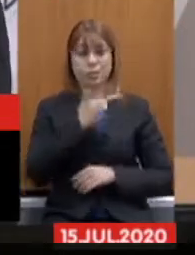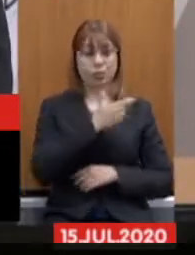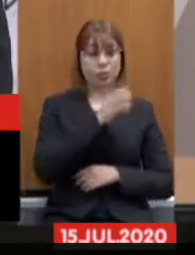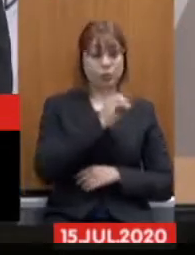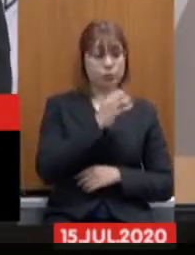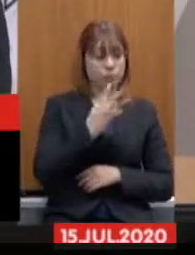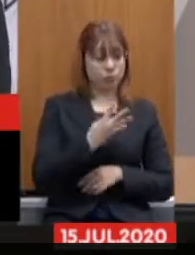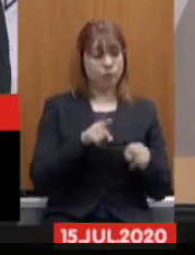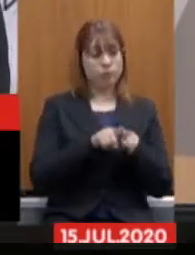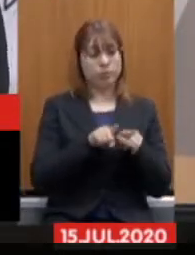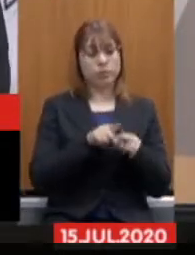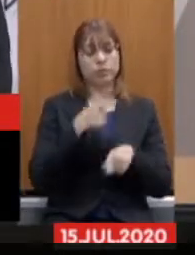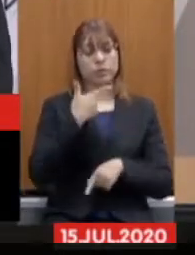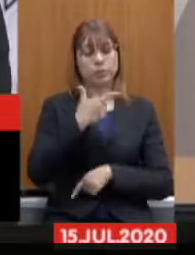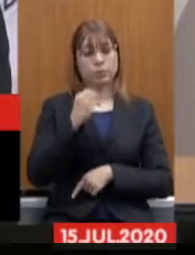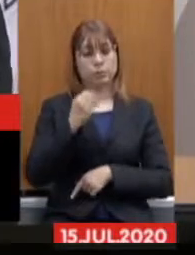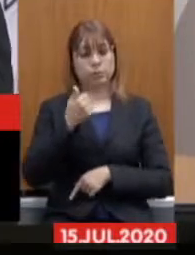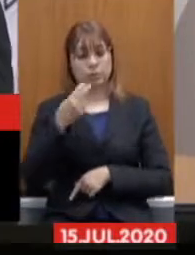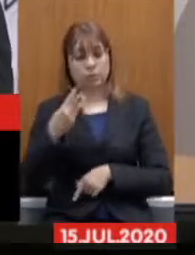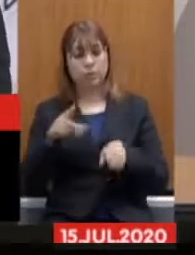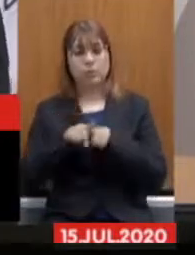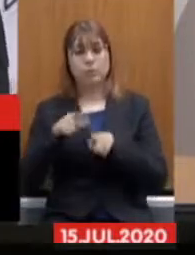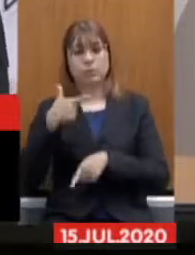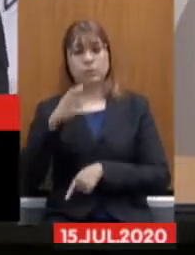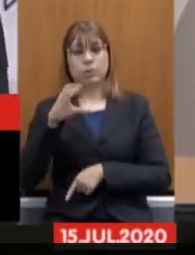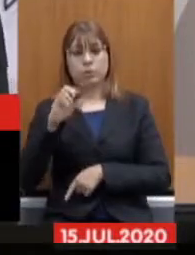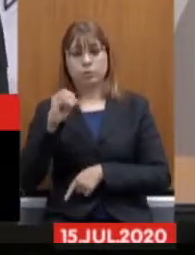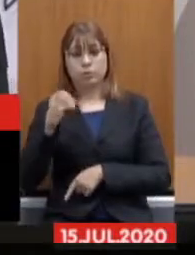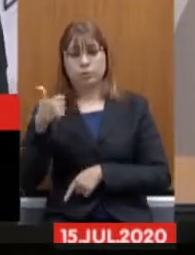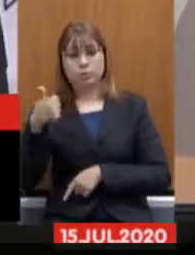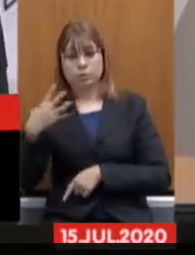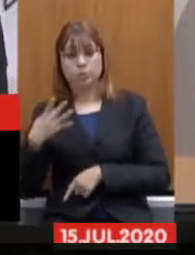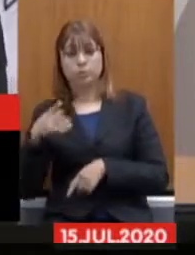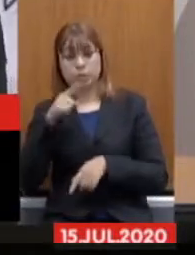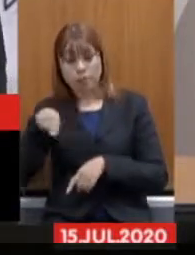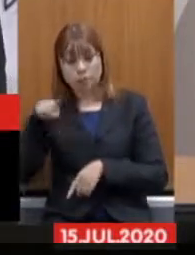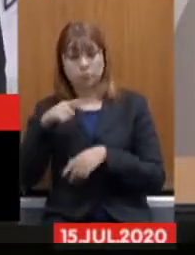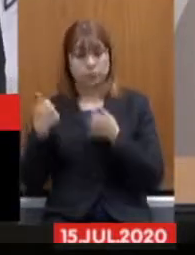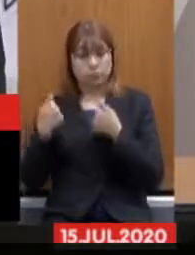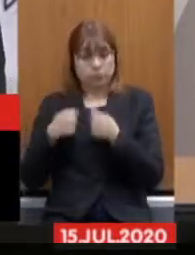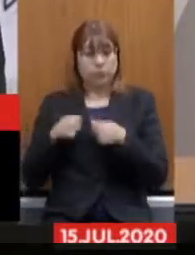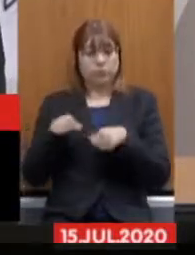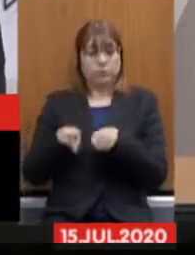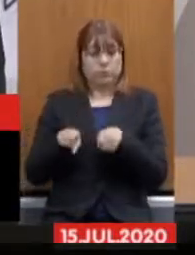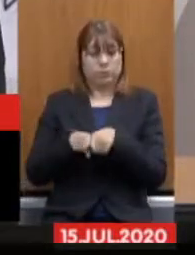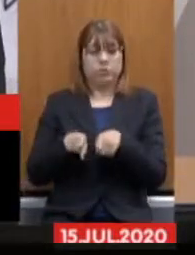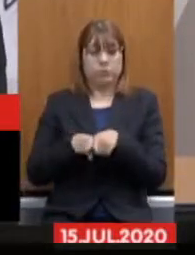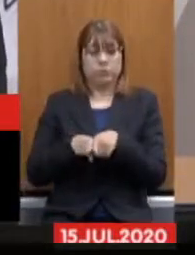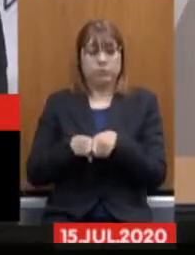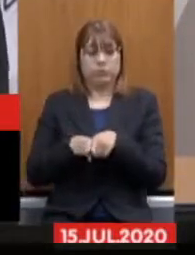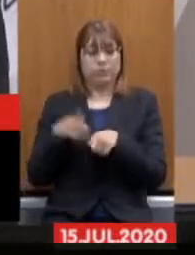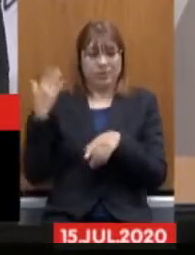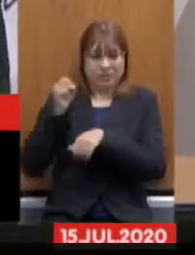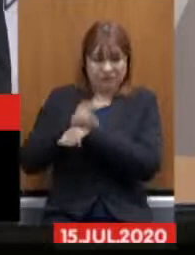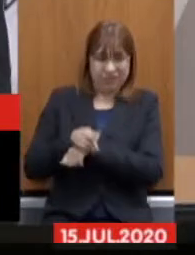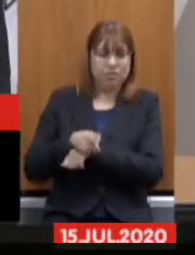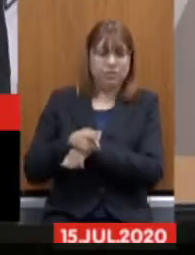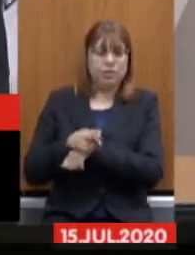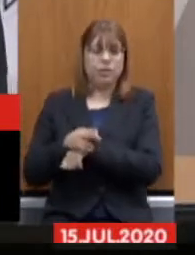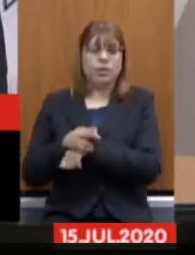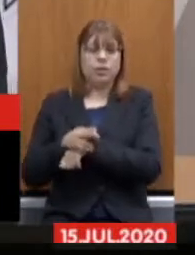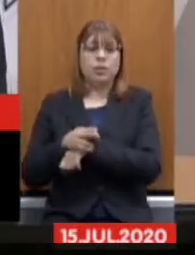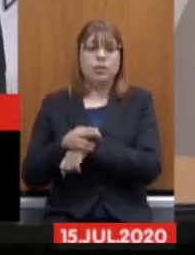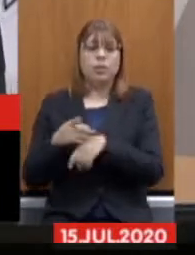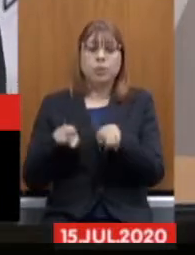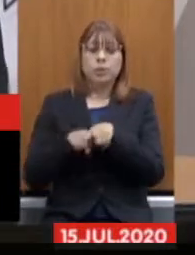2013/2014 a gente for para ingressar eles nessas nessas regras de transição até porque também aposentado pela média de